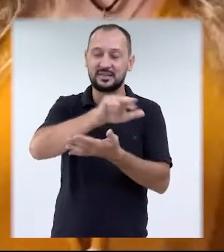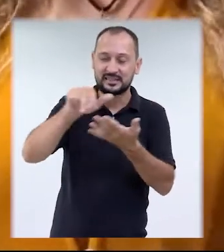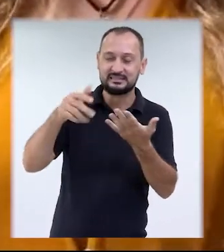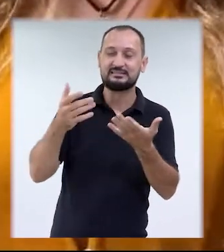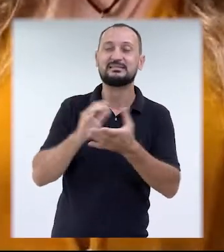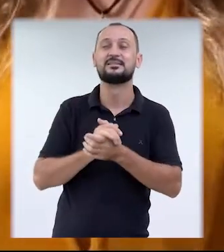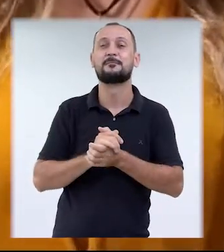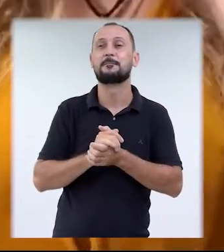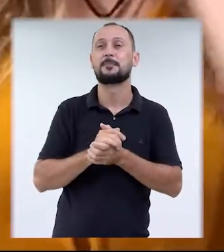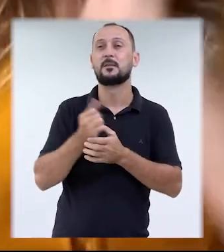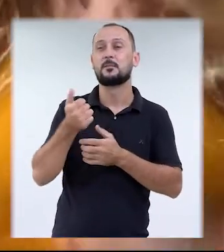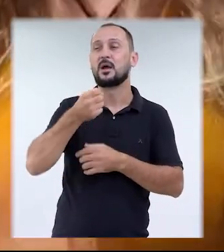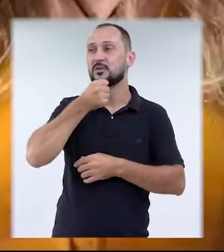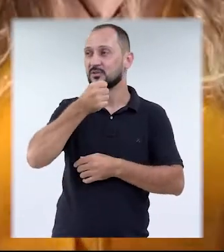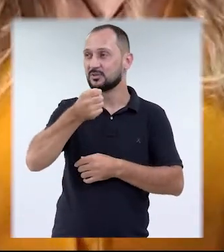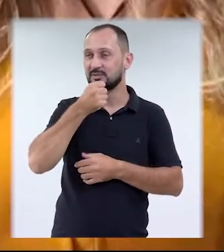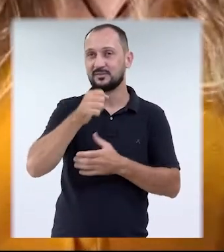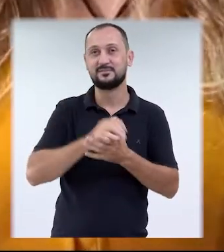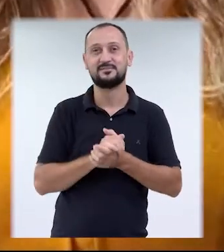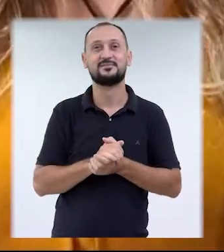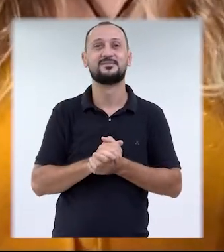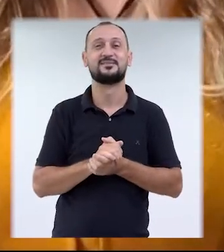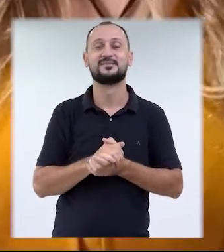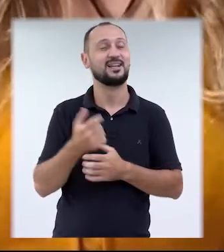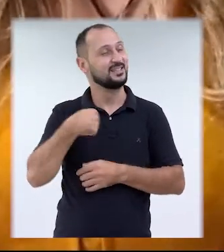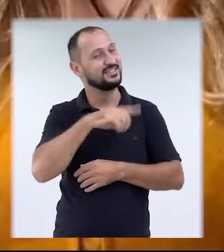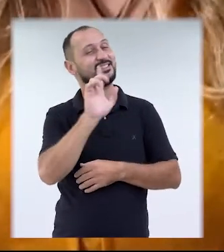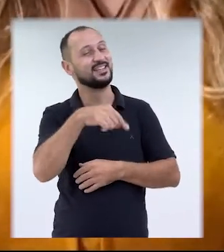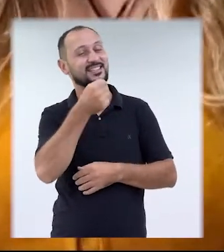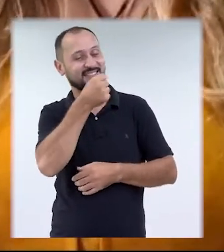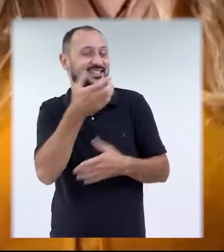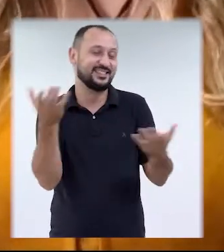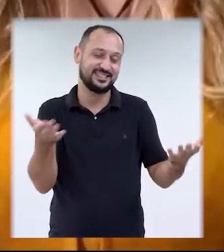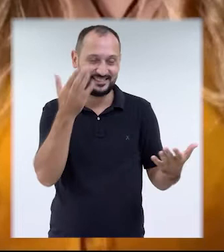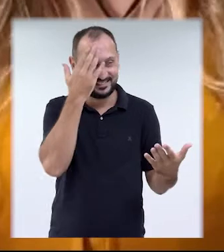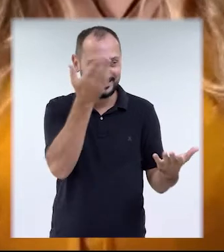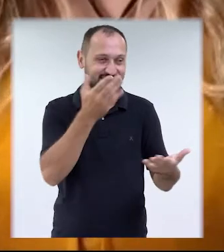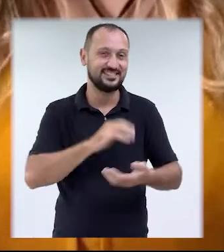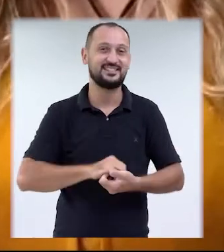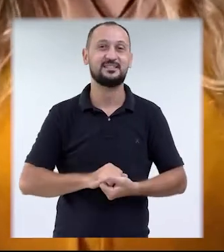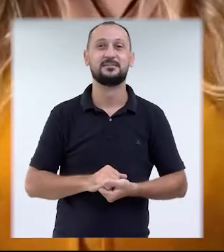né? Uma jornalista bombril. Jornalista, né, amigo?